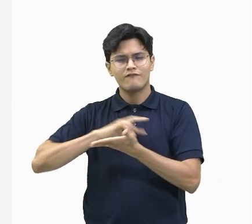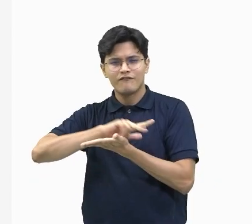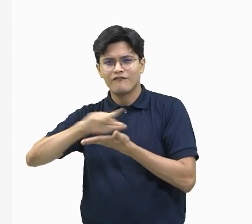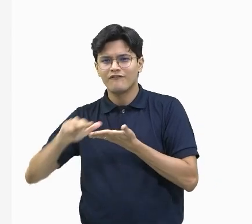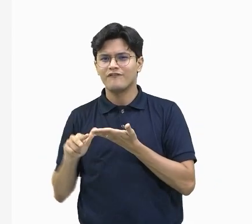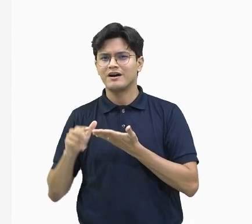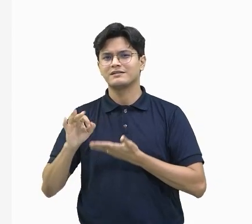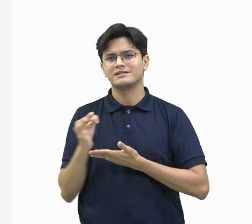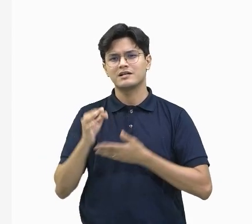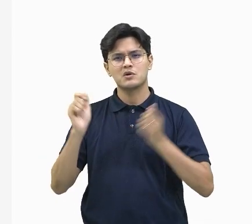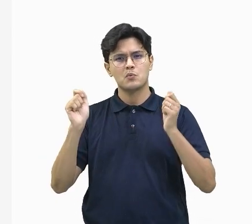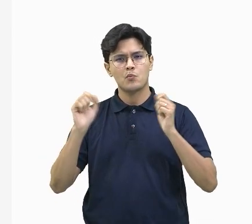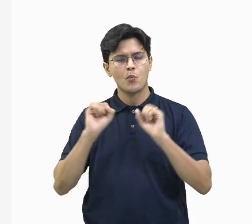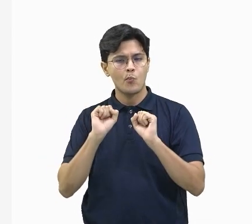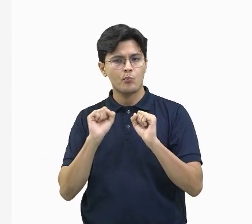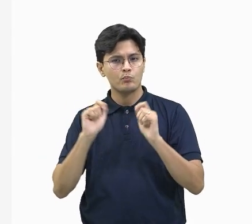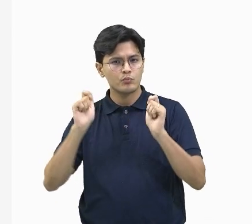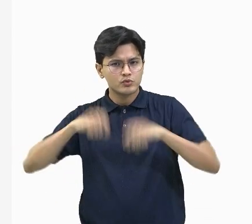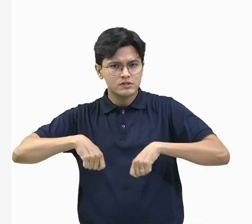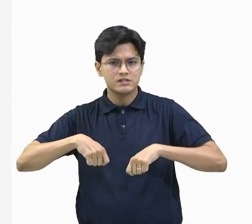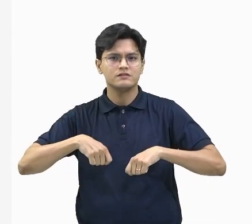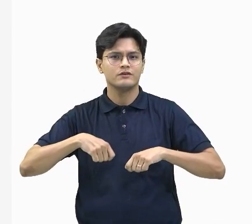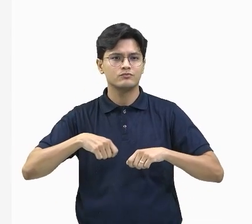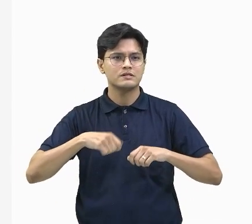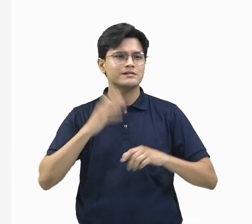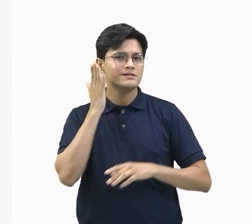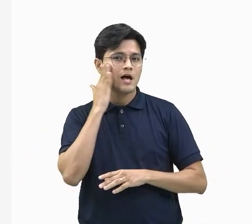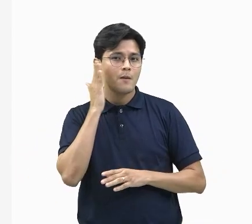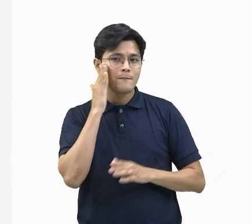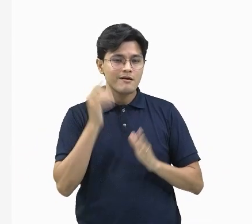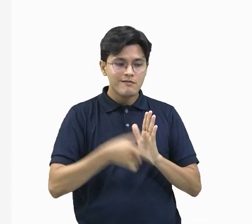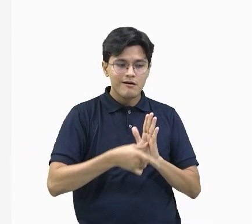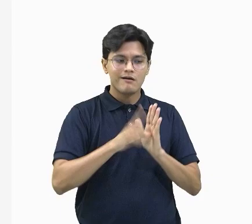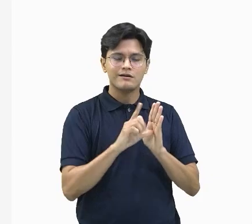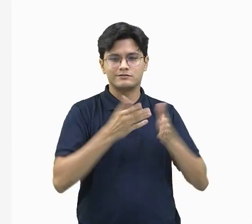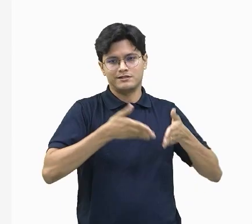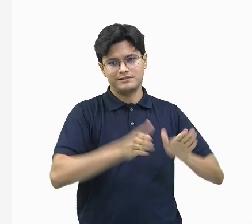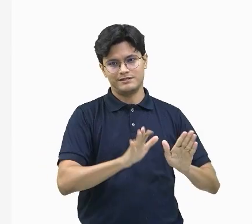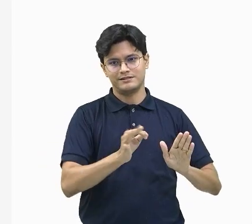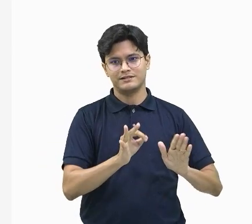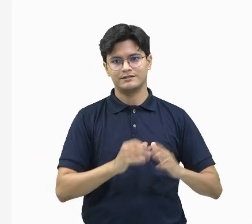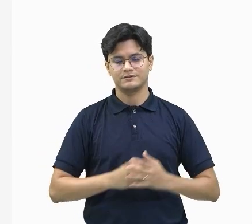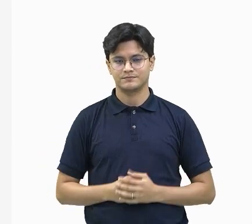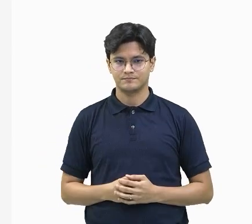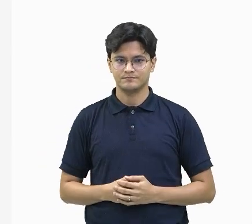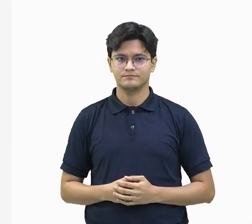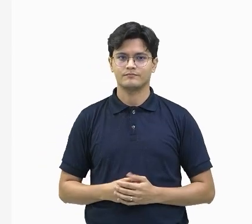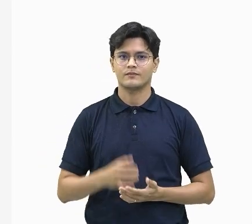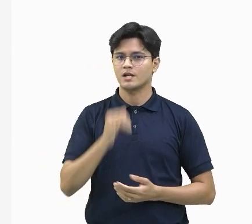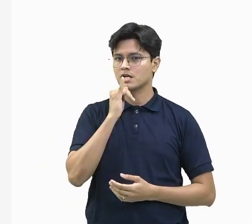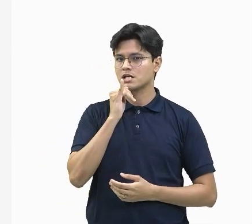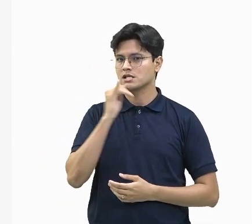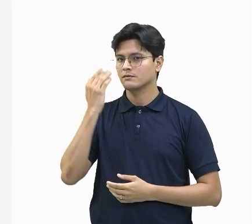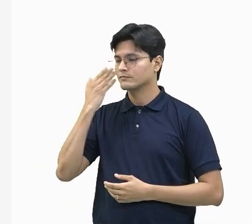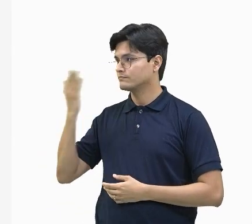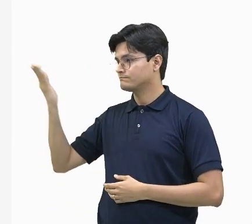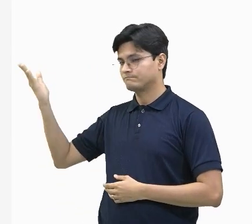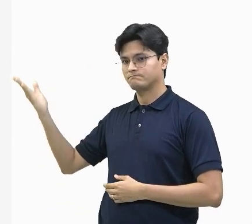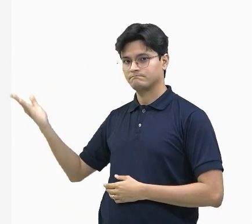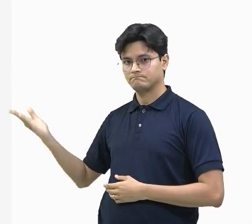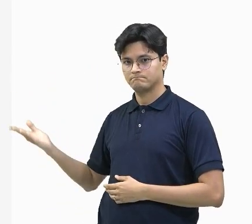fetal que podem ser diagnosticadas durante o pré-natal. Algumas delas são anomalias cromossômicas,